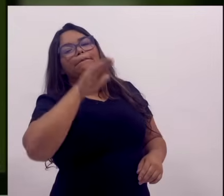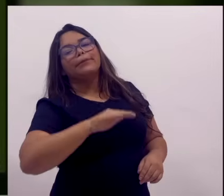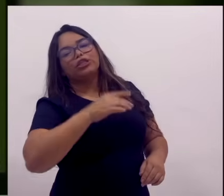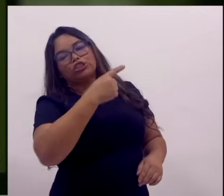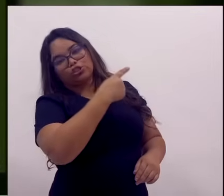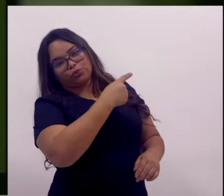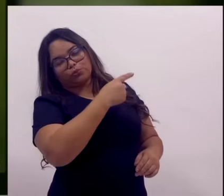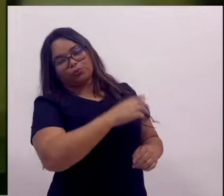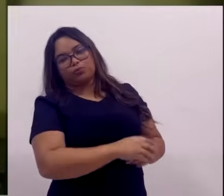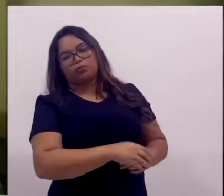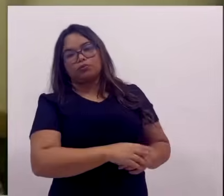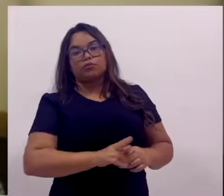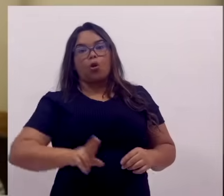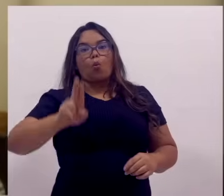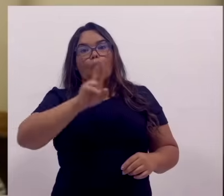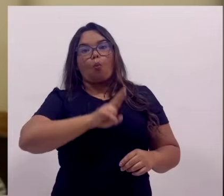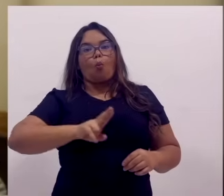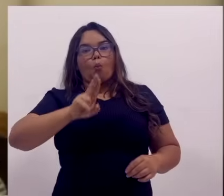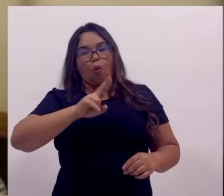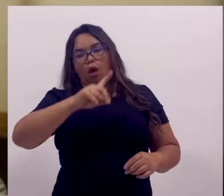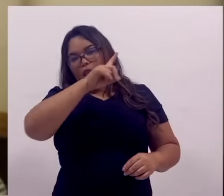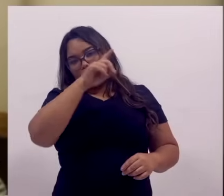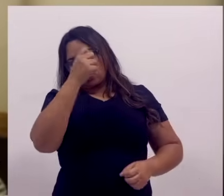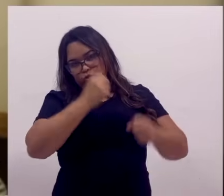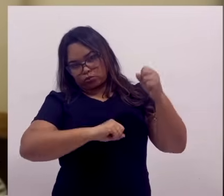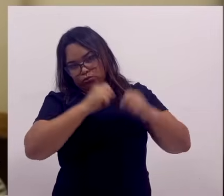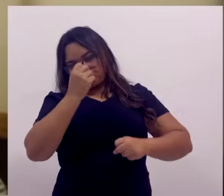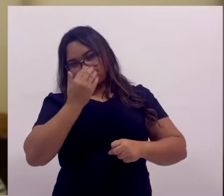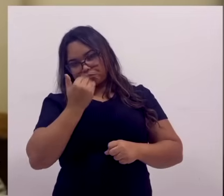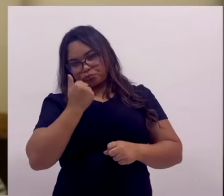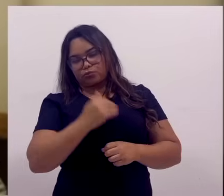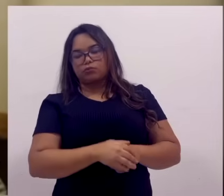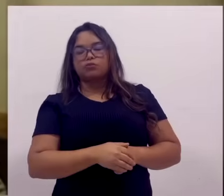menininho juntando gabaret. É uma pequena